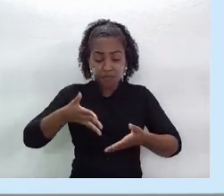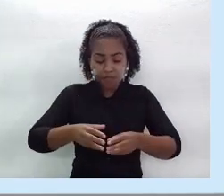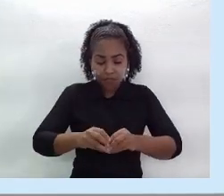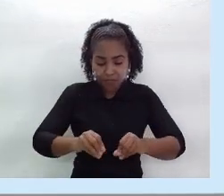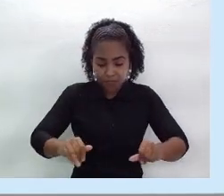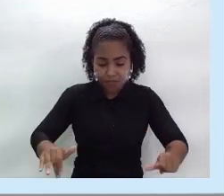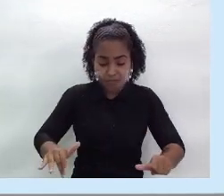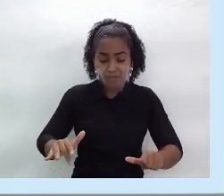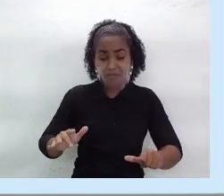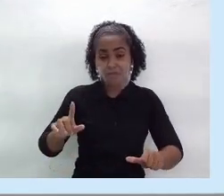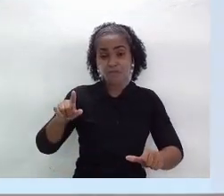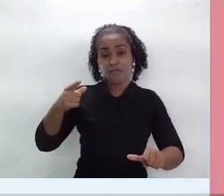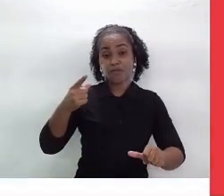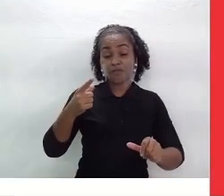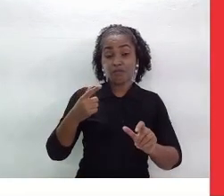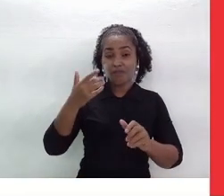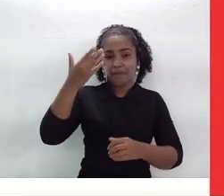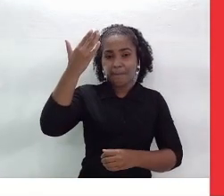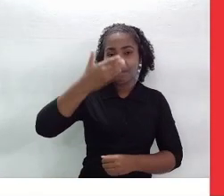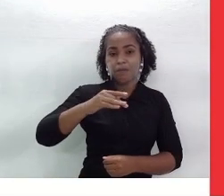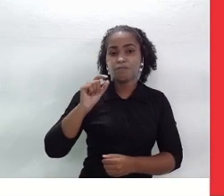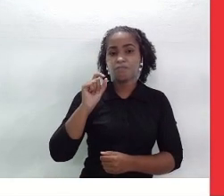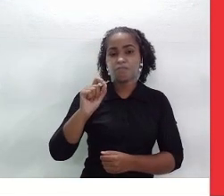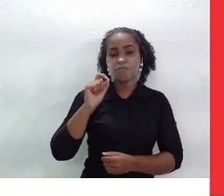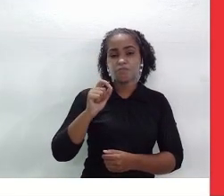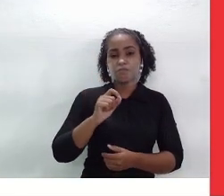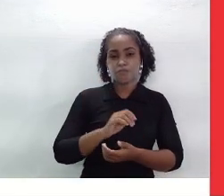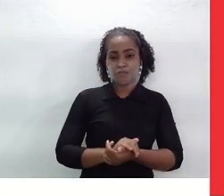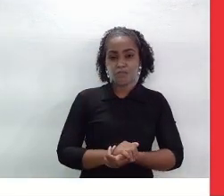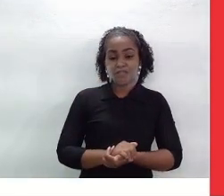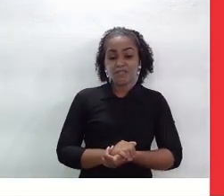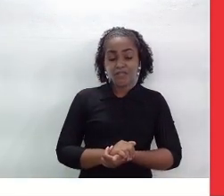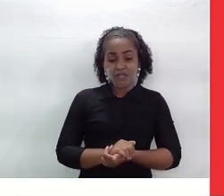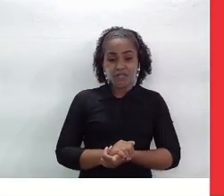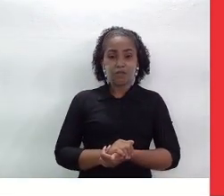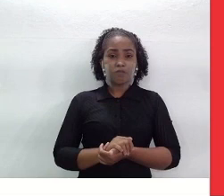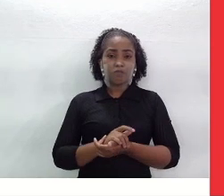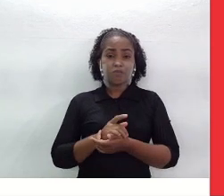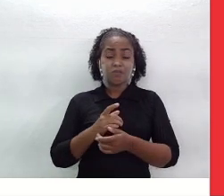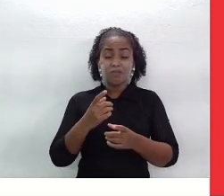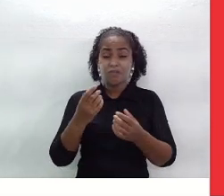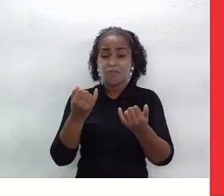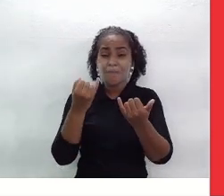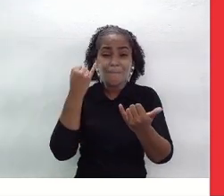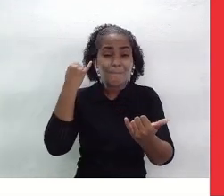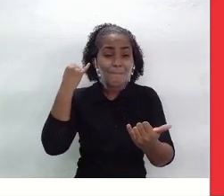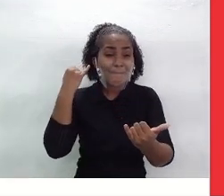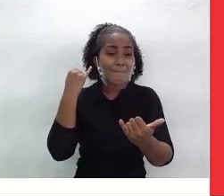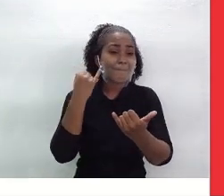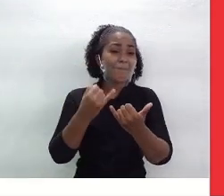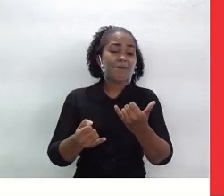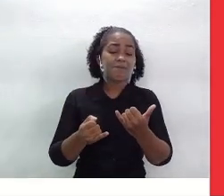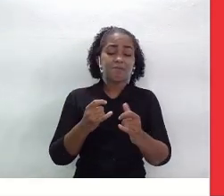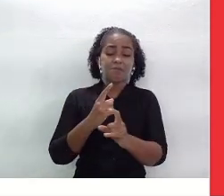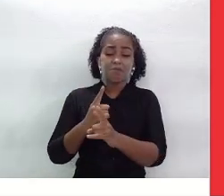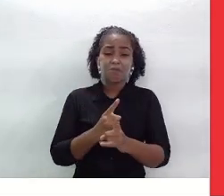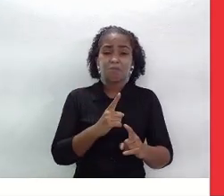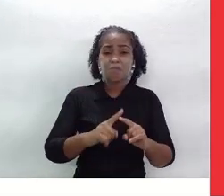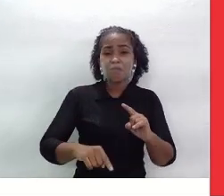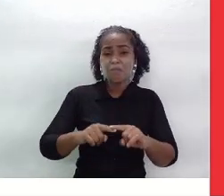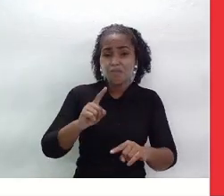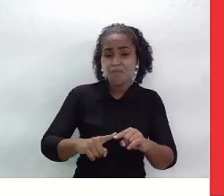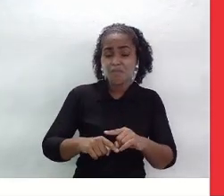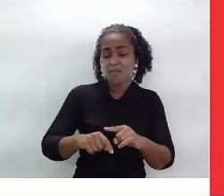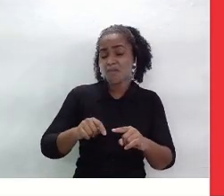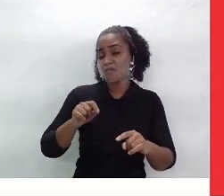paleontológica, outro indício foi o de fósseis que eram idênticos, encontrados apenas